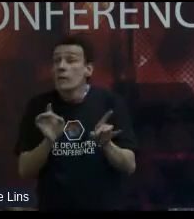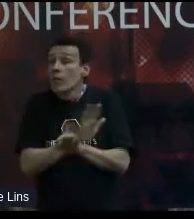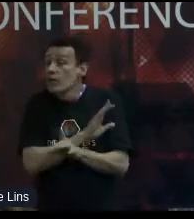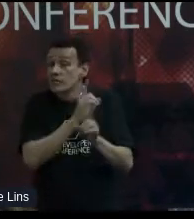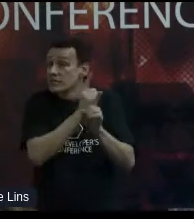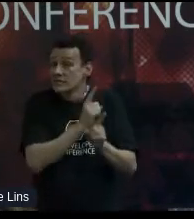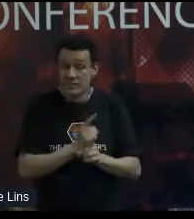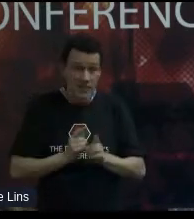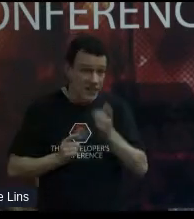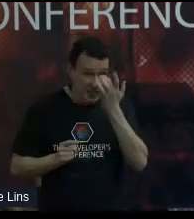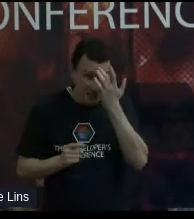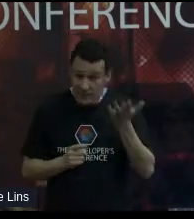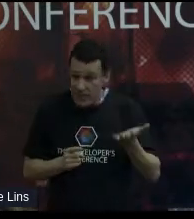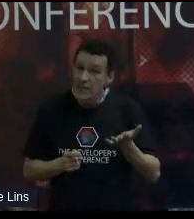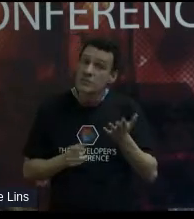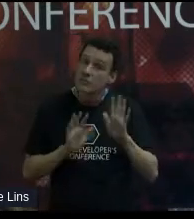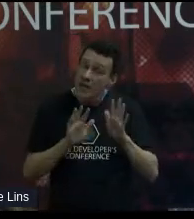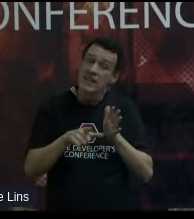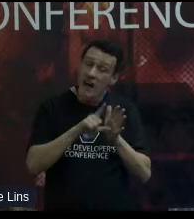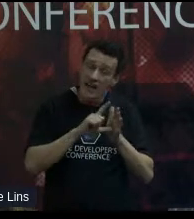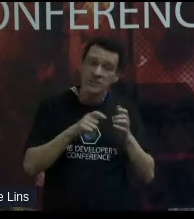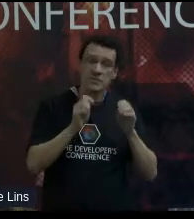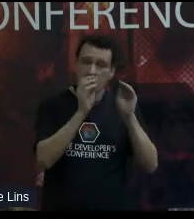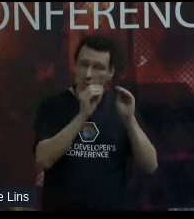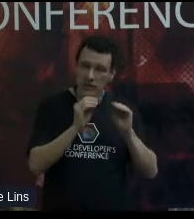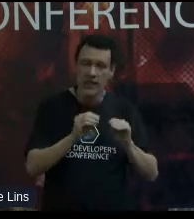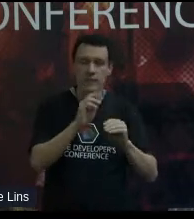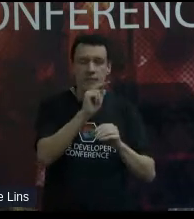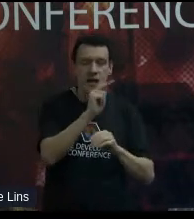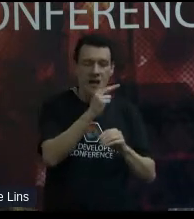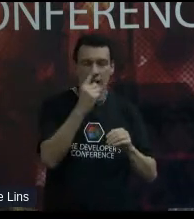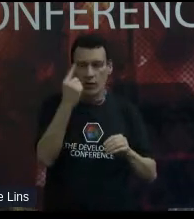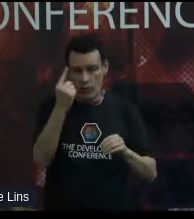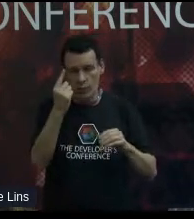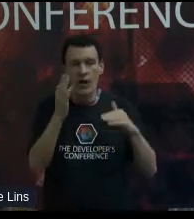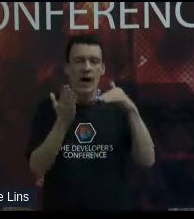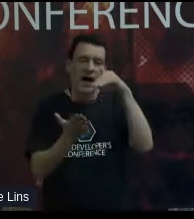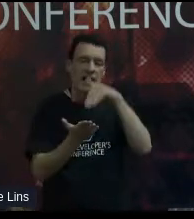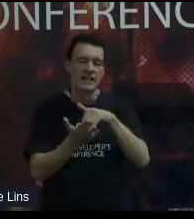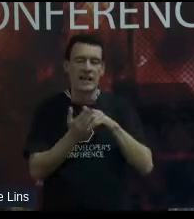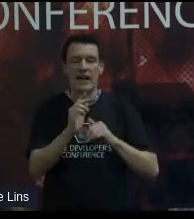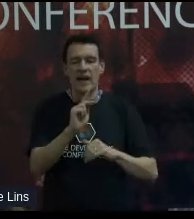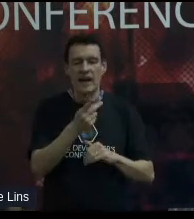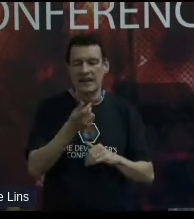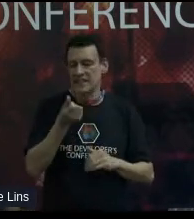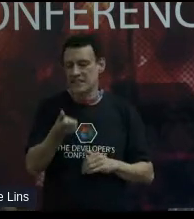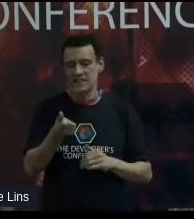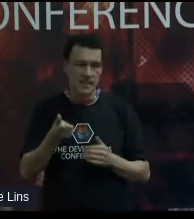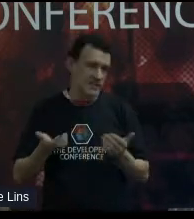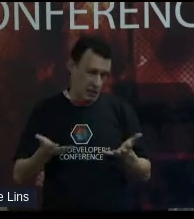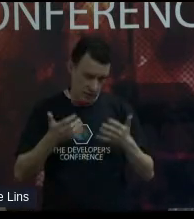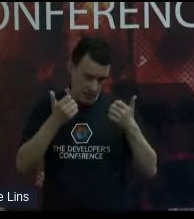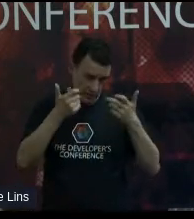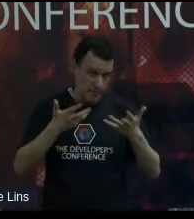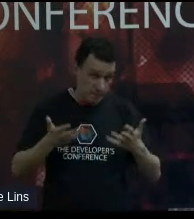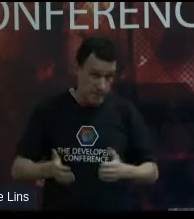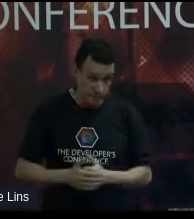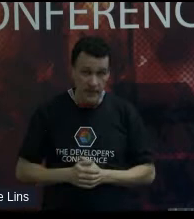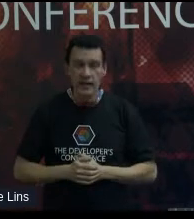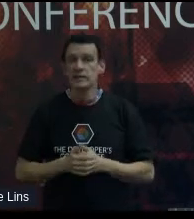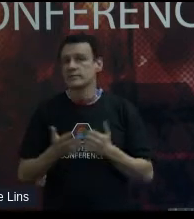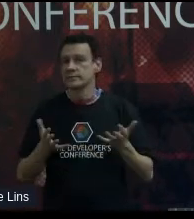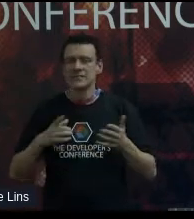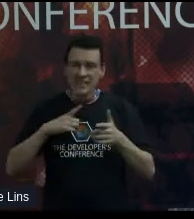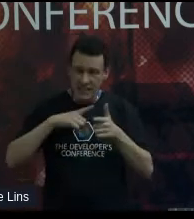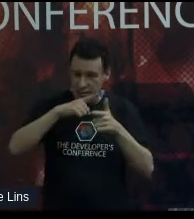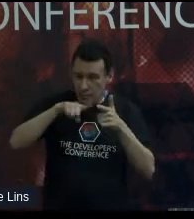hierárquico especificado, né? De H1 até o próprio H6, como a gente está falando, né? Então, aqui, evitar problemas de títulos é